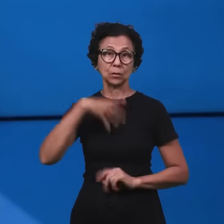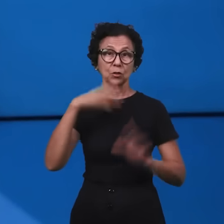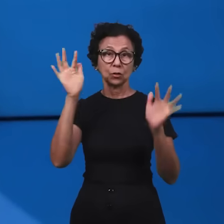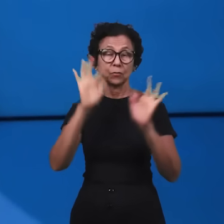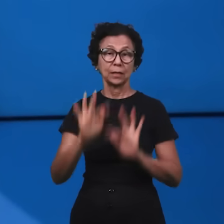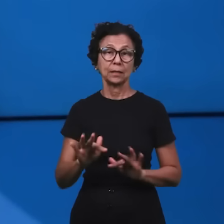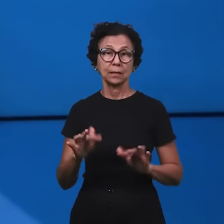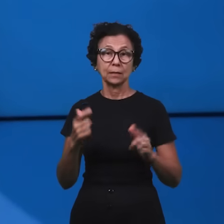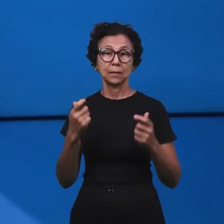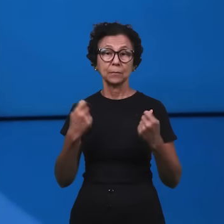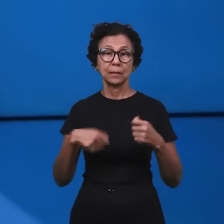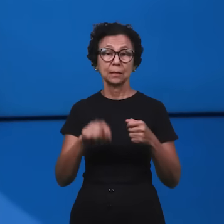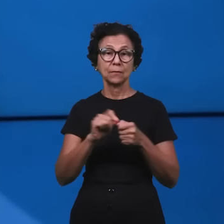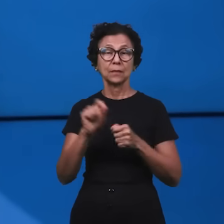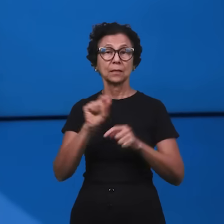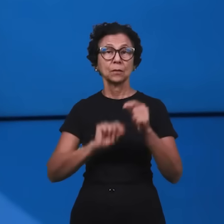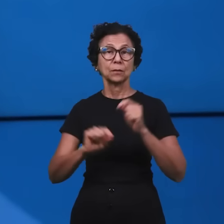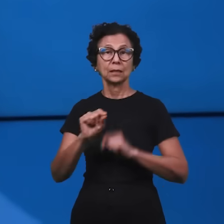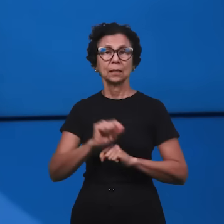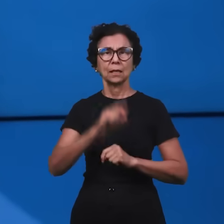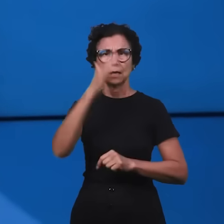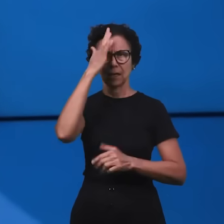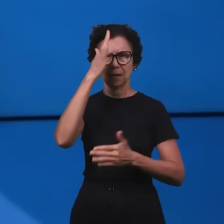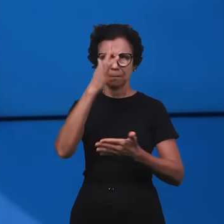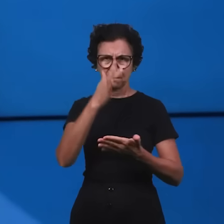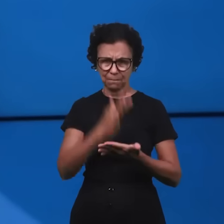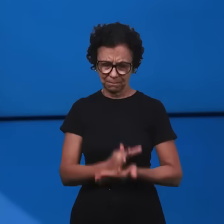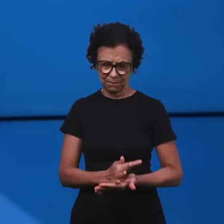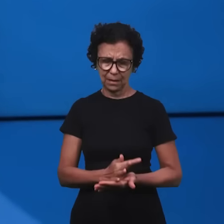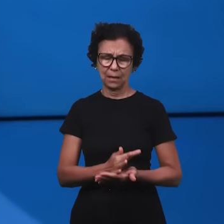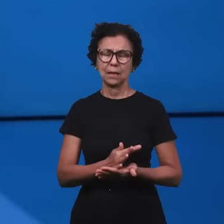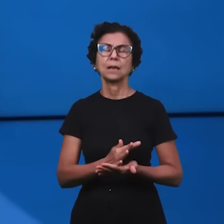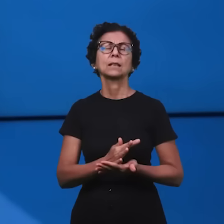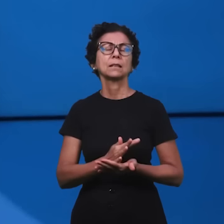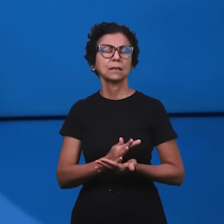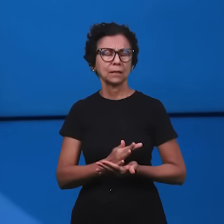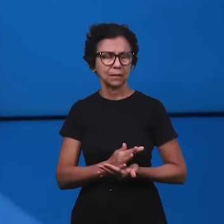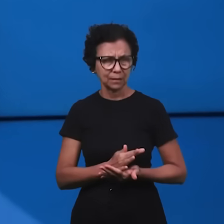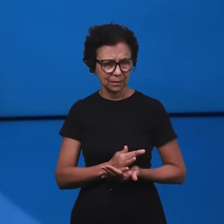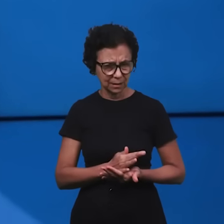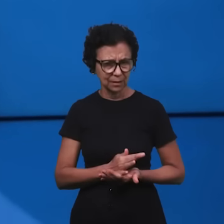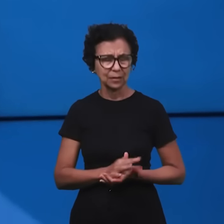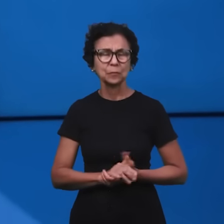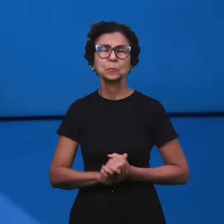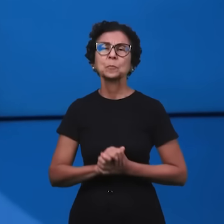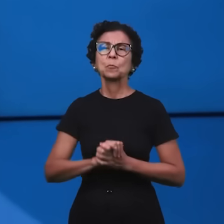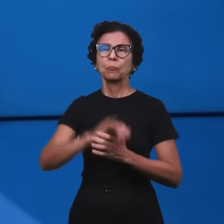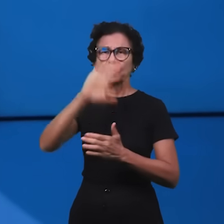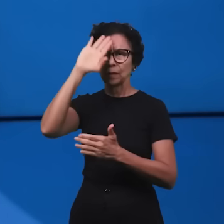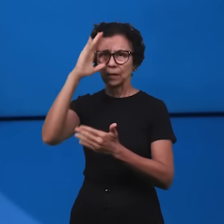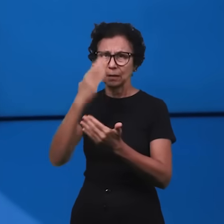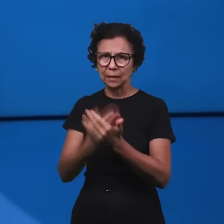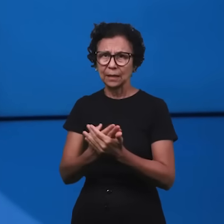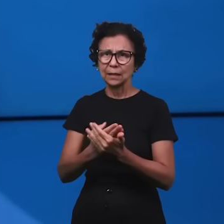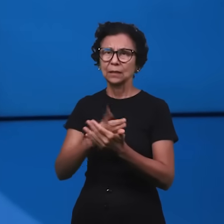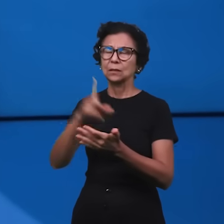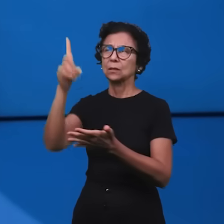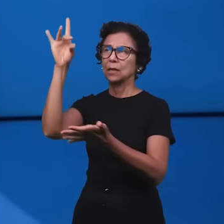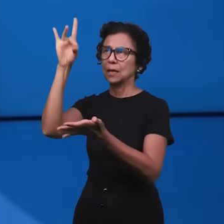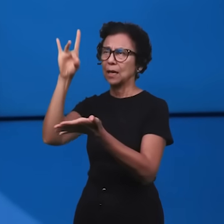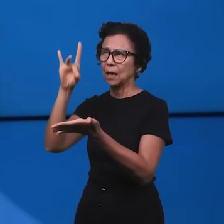seja feliz é exatamente ter fé nos nossos corações, ir a Ele, né? crendo que Ele existe e que Ele